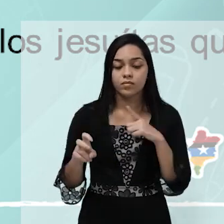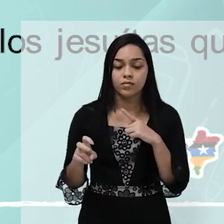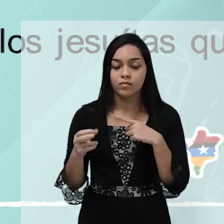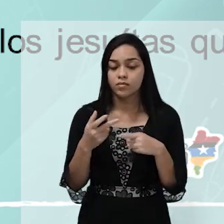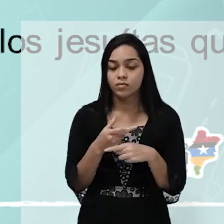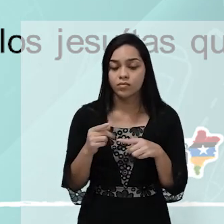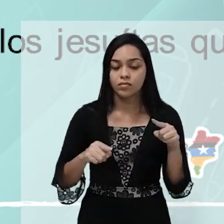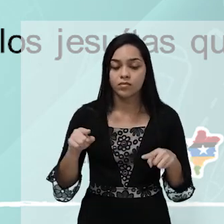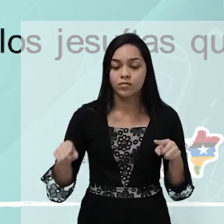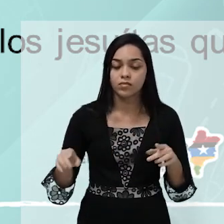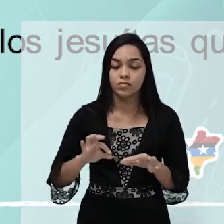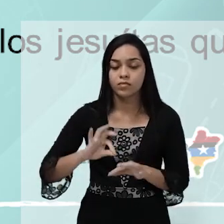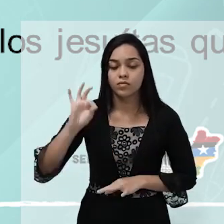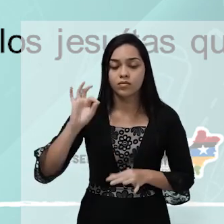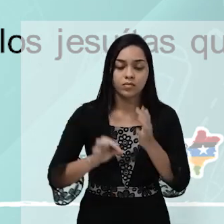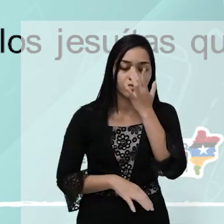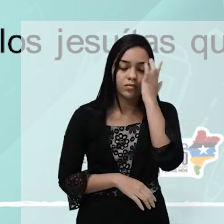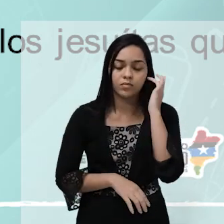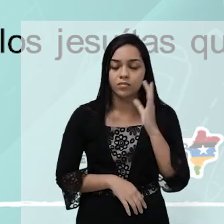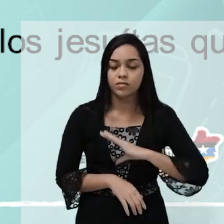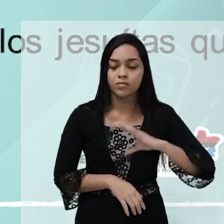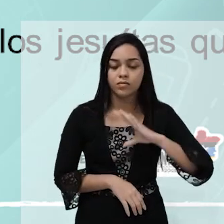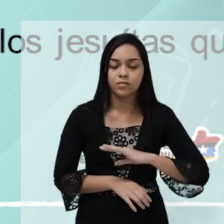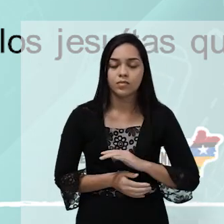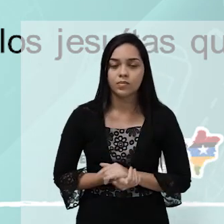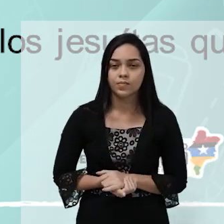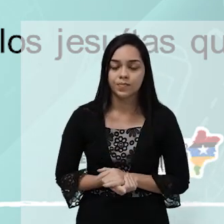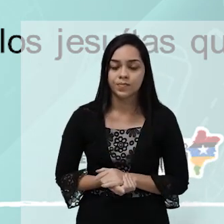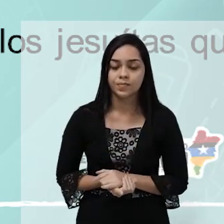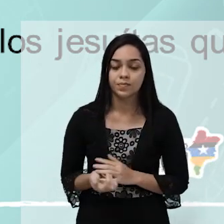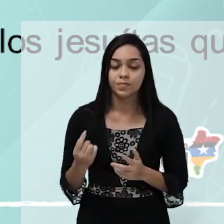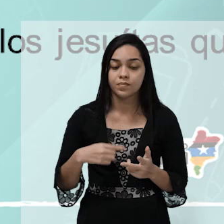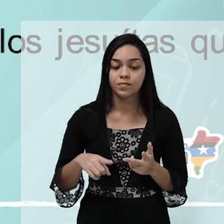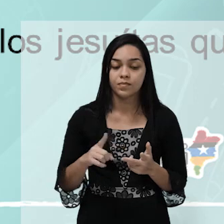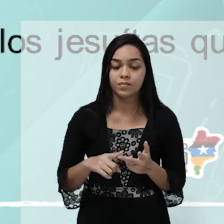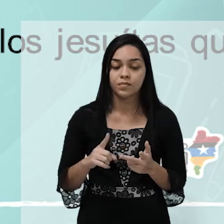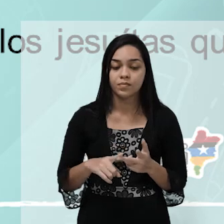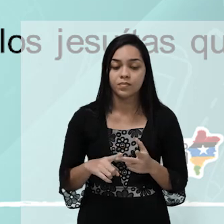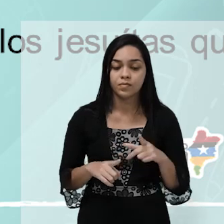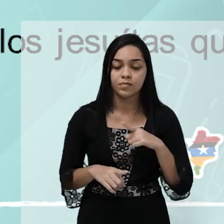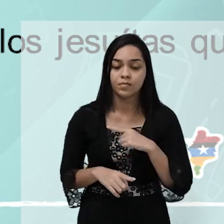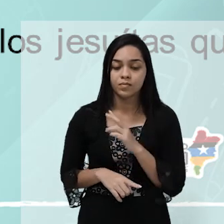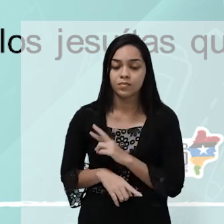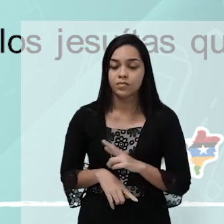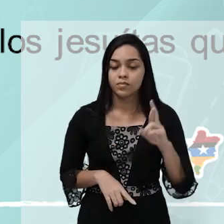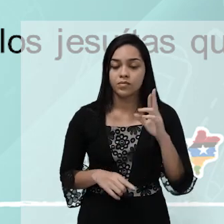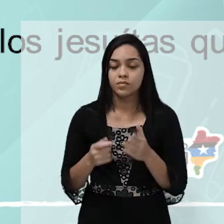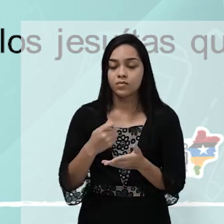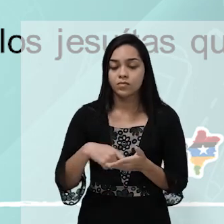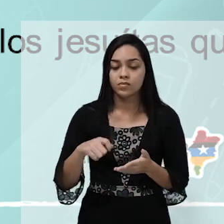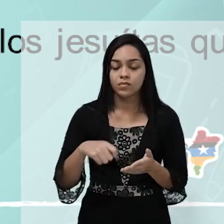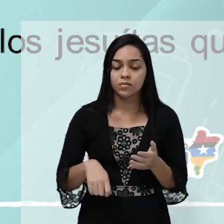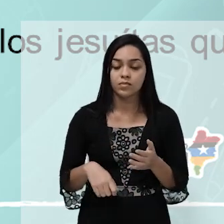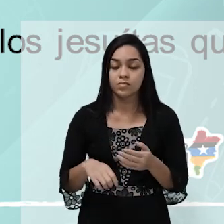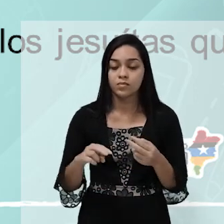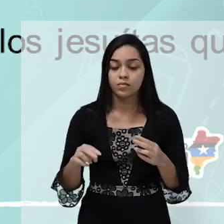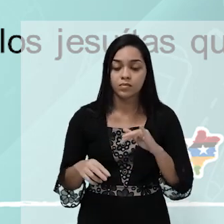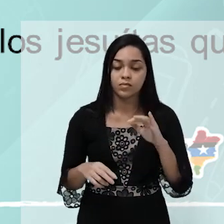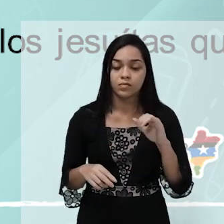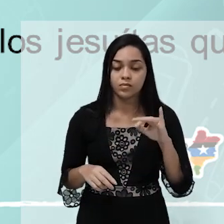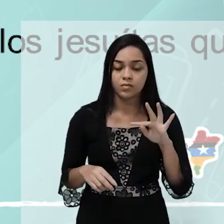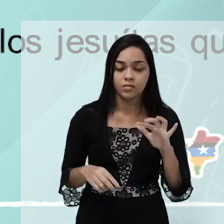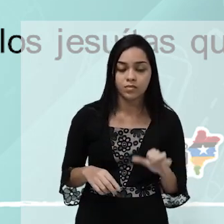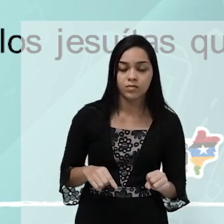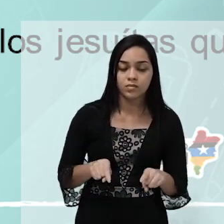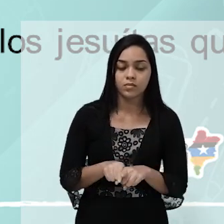sobre as conquistas material e espiritual dos portugueses. E a literatura de catequese, que tem um teor